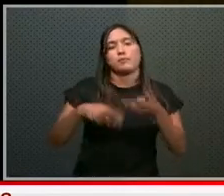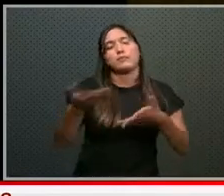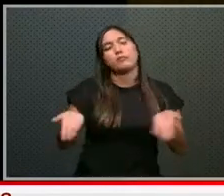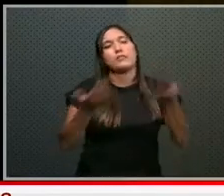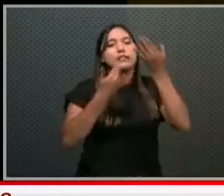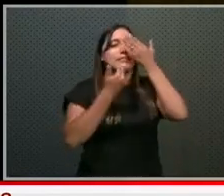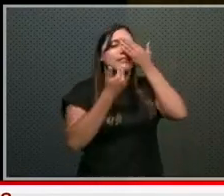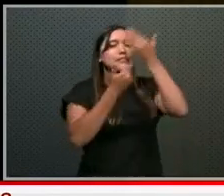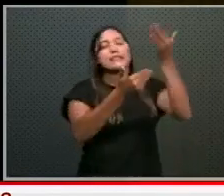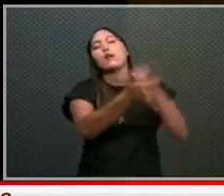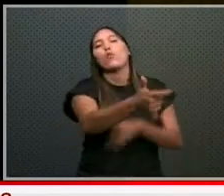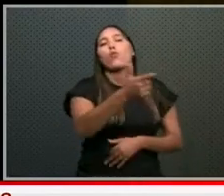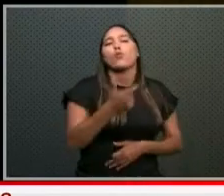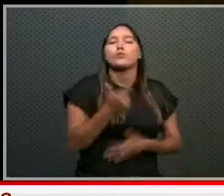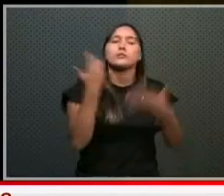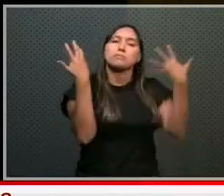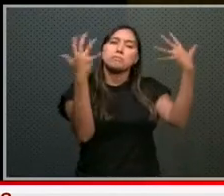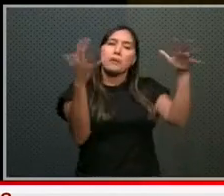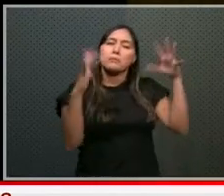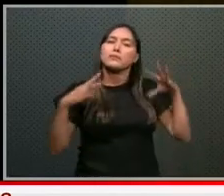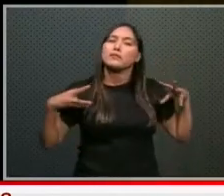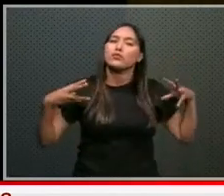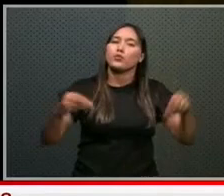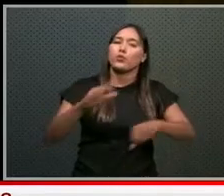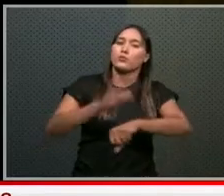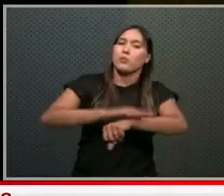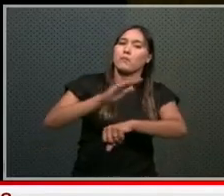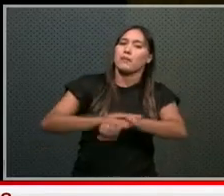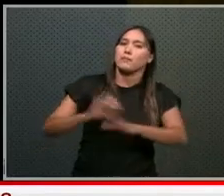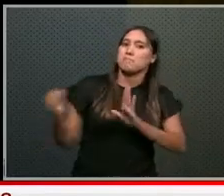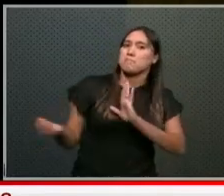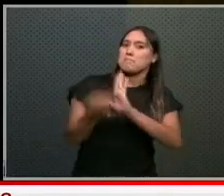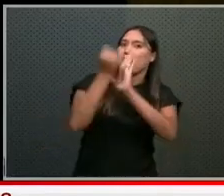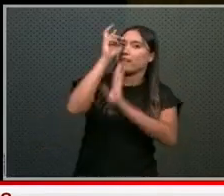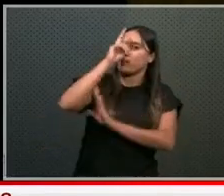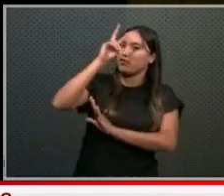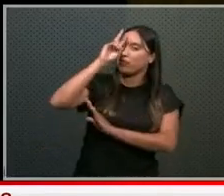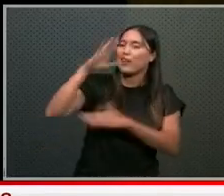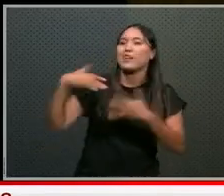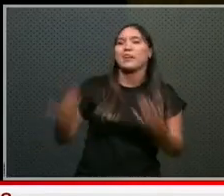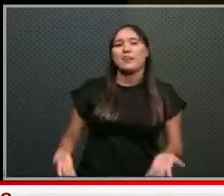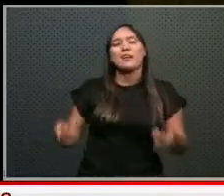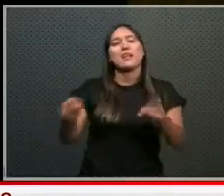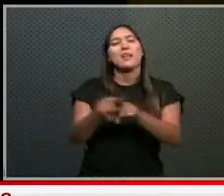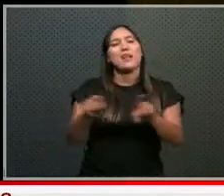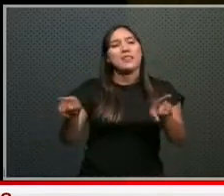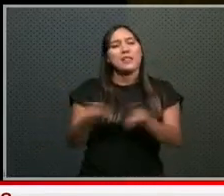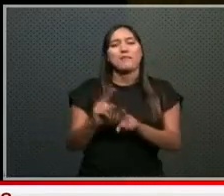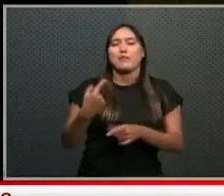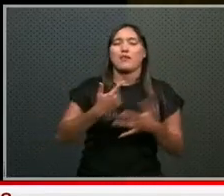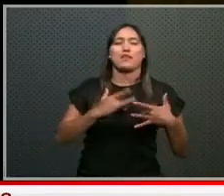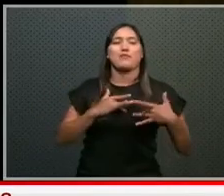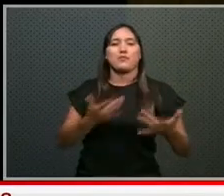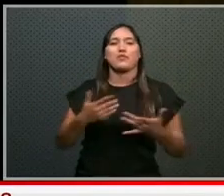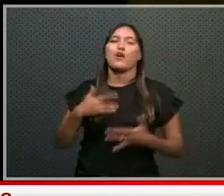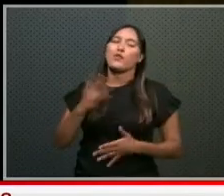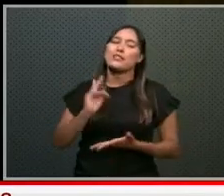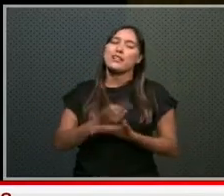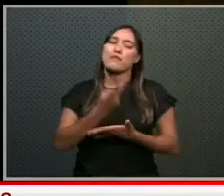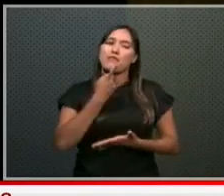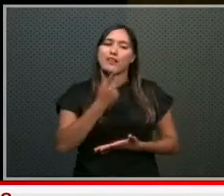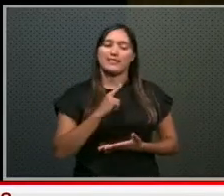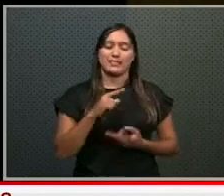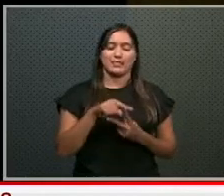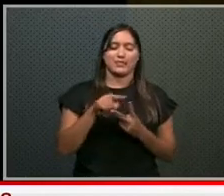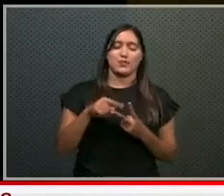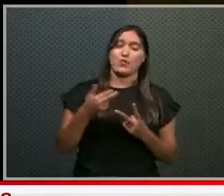agradecer pelo convite parabenizar todos por esse momento histórico e dizer que nós estamos lá à disposição nós temos dito e o secretário clássico que só